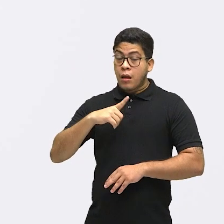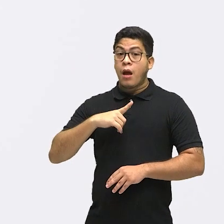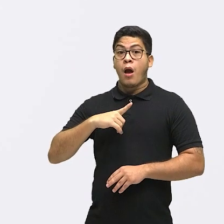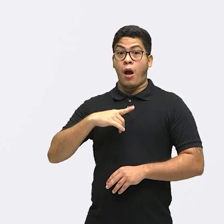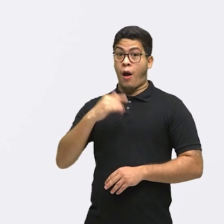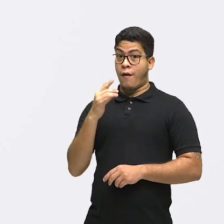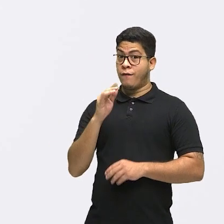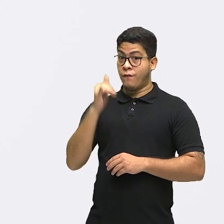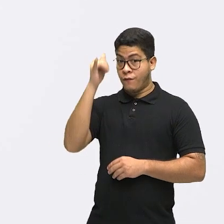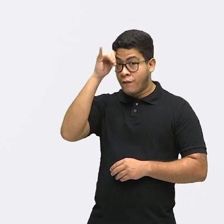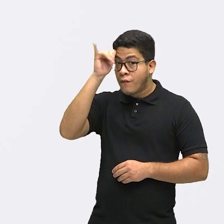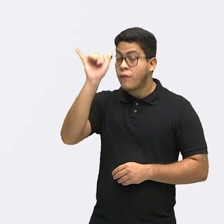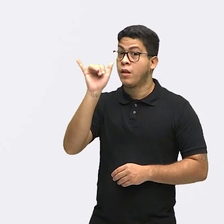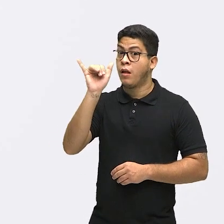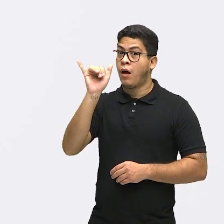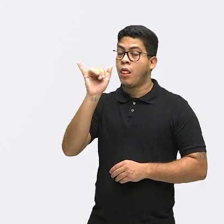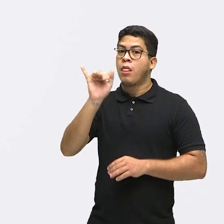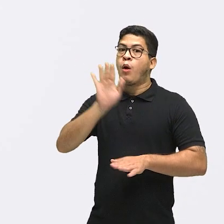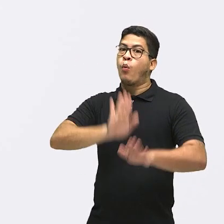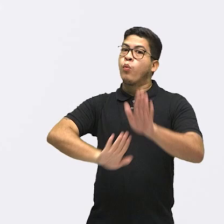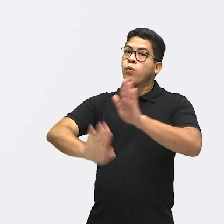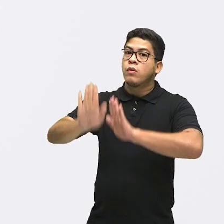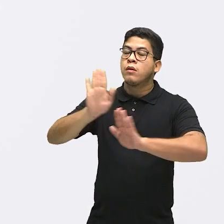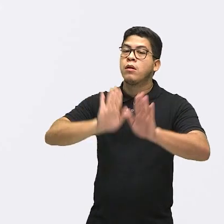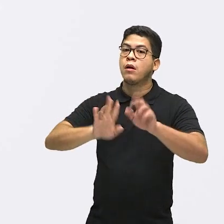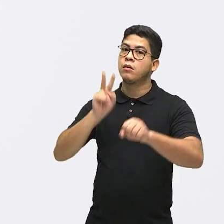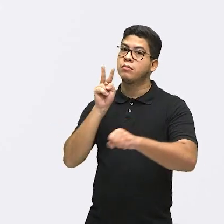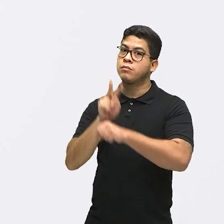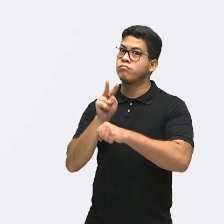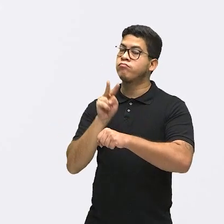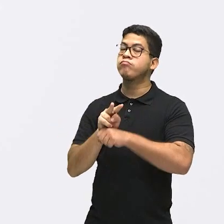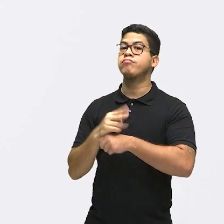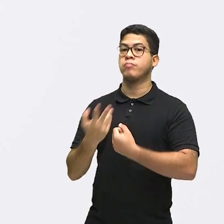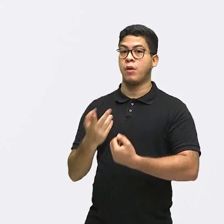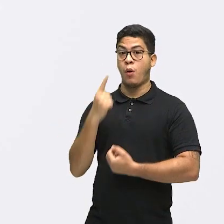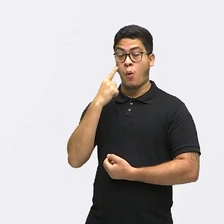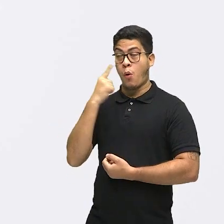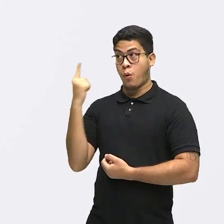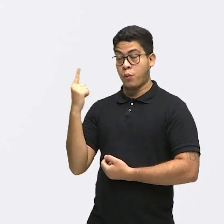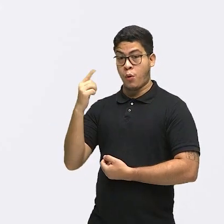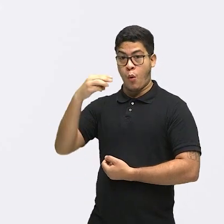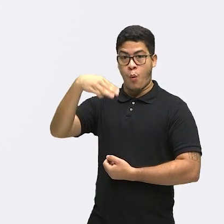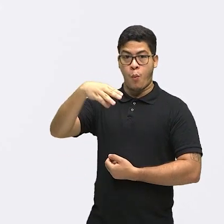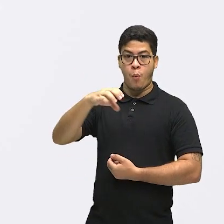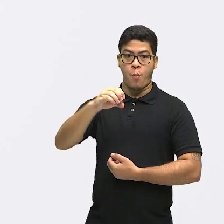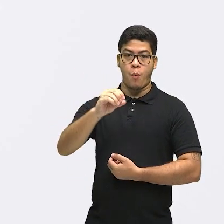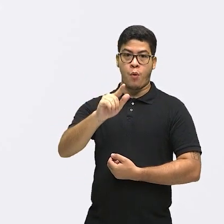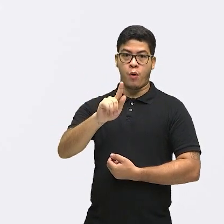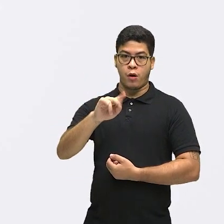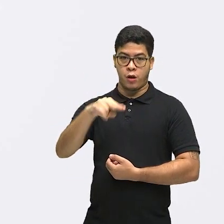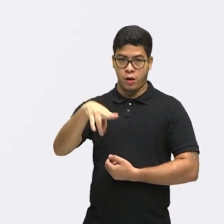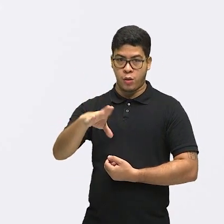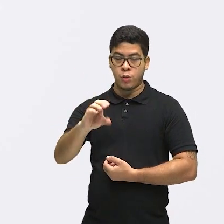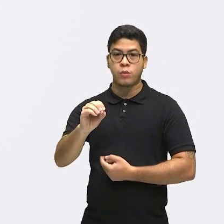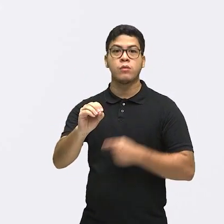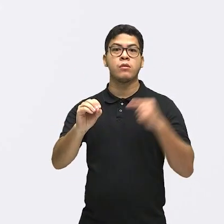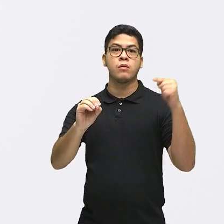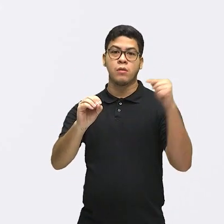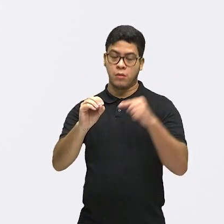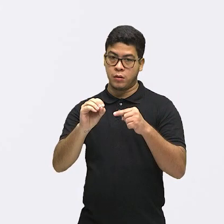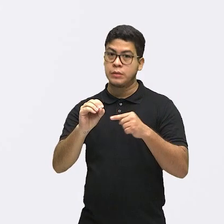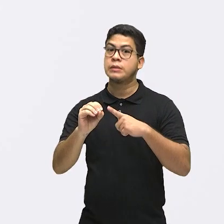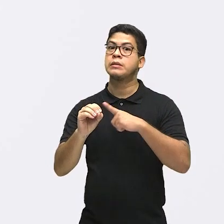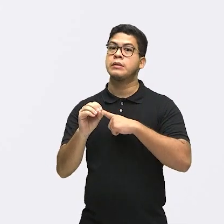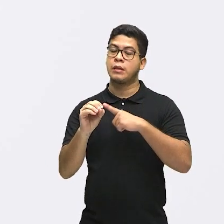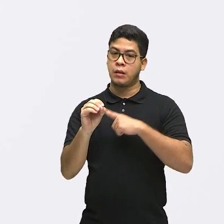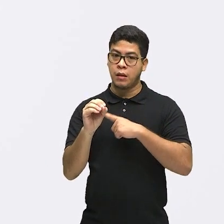delas você tem muita dificuldade de encontrar. O mogno, por seu extrativismo, né, muitas pessoas